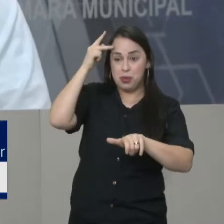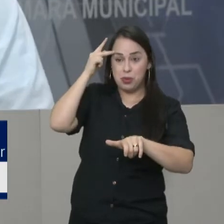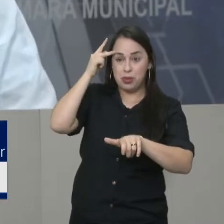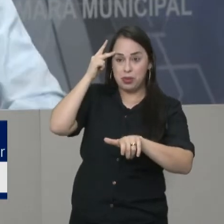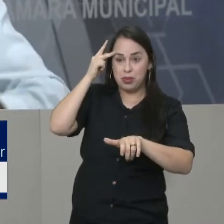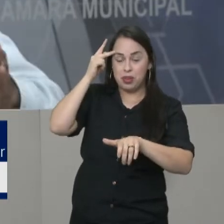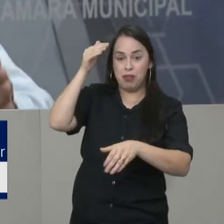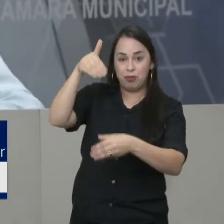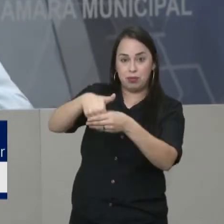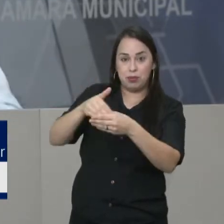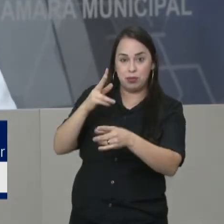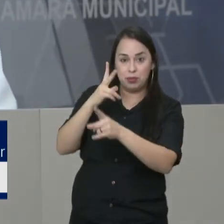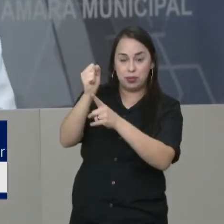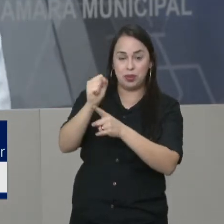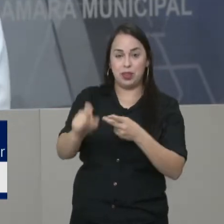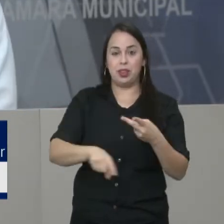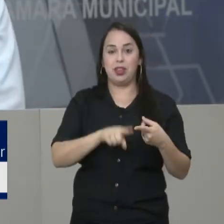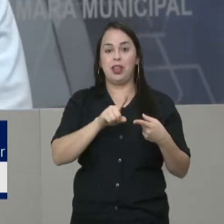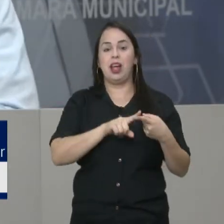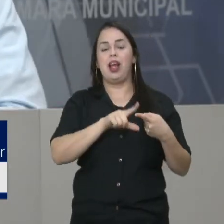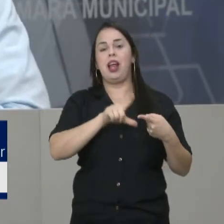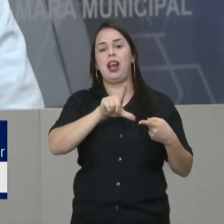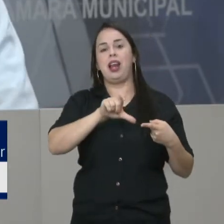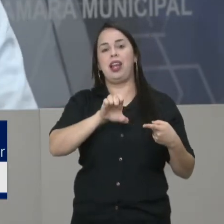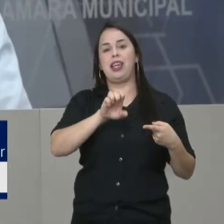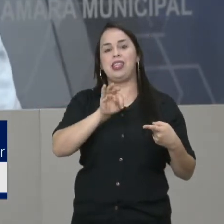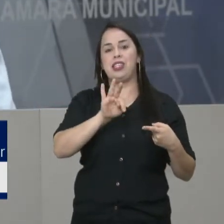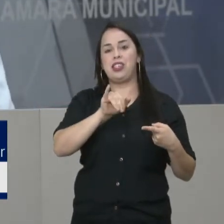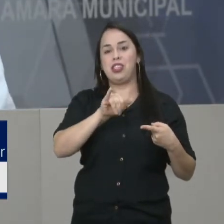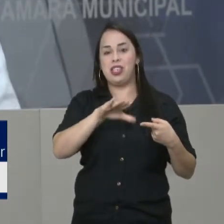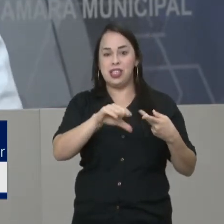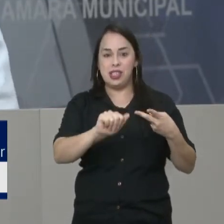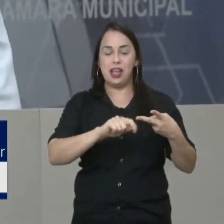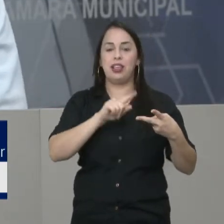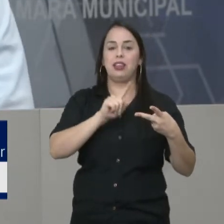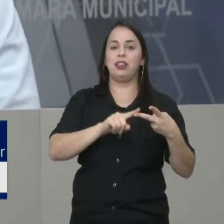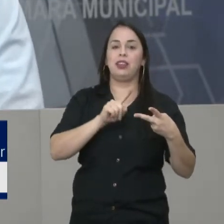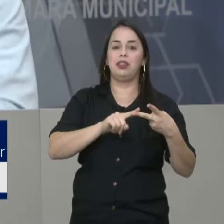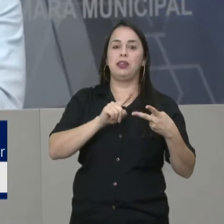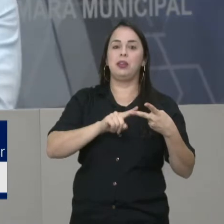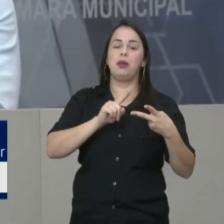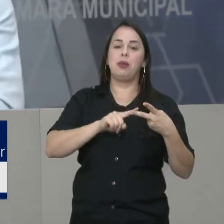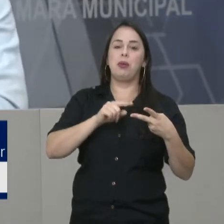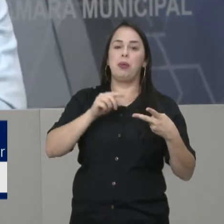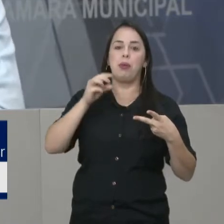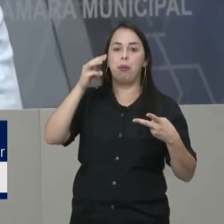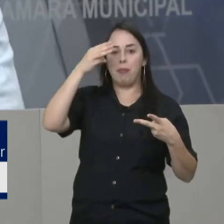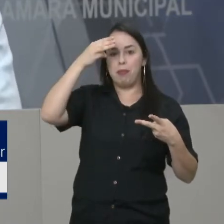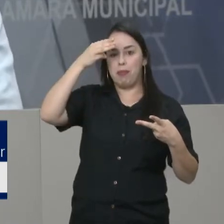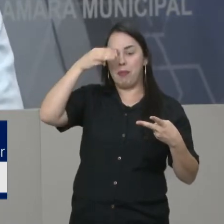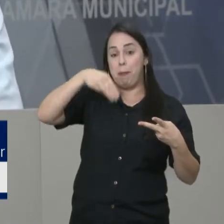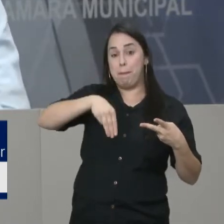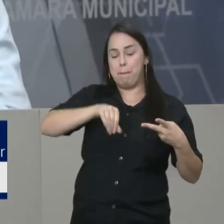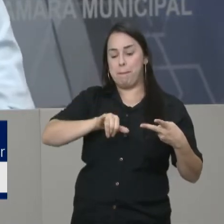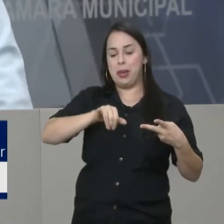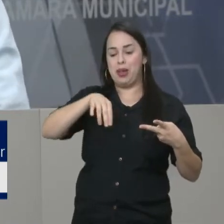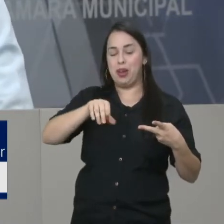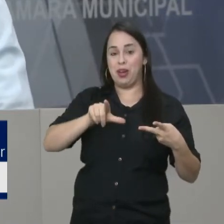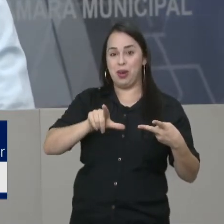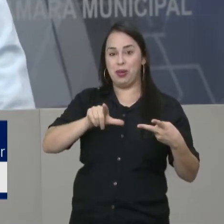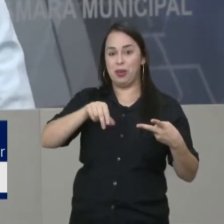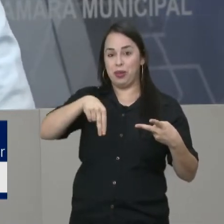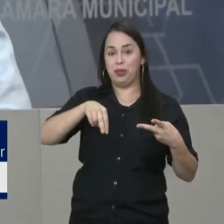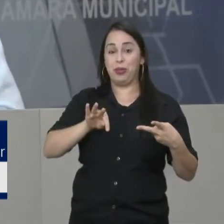região. A Letícia e o Elton como estadual e também ao Milton Vieira, o nosso federal, que hoje estivemos juntos num grande